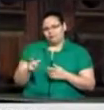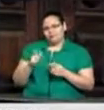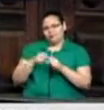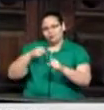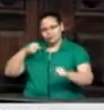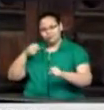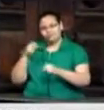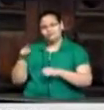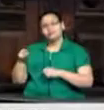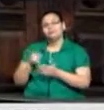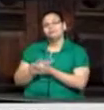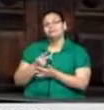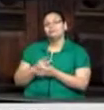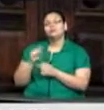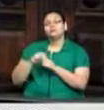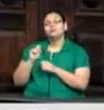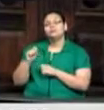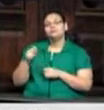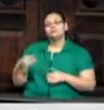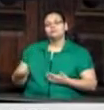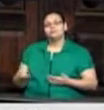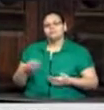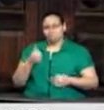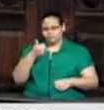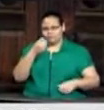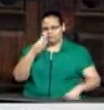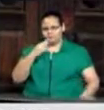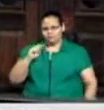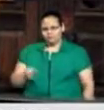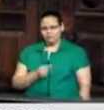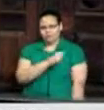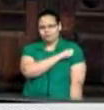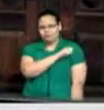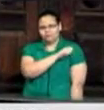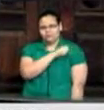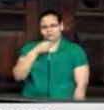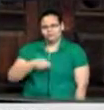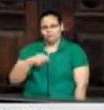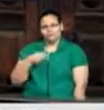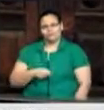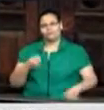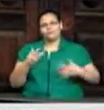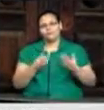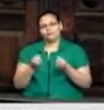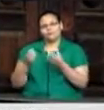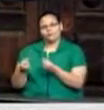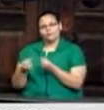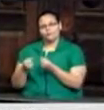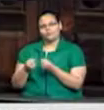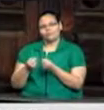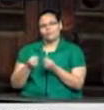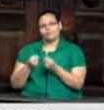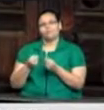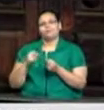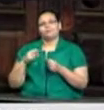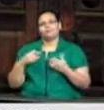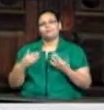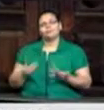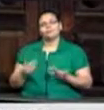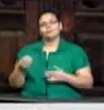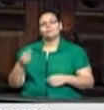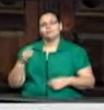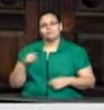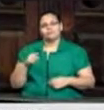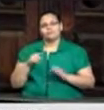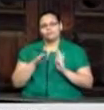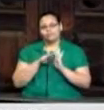os 13 mil alunos que estão sendo obrigados a aceitar esta medida e que